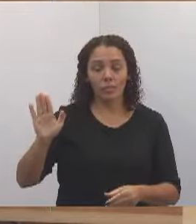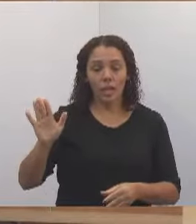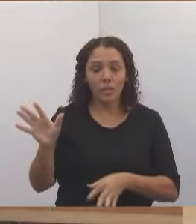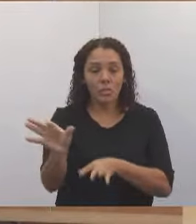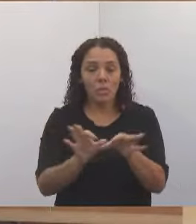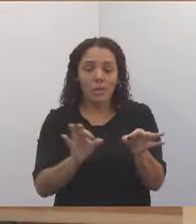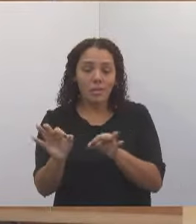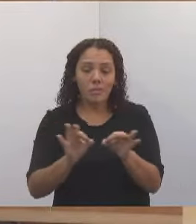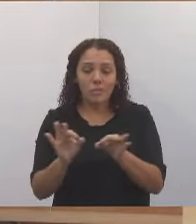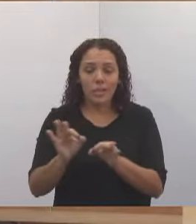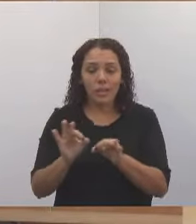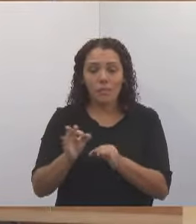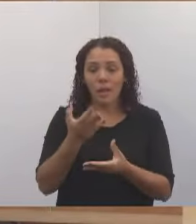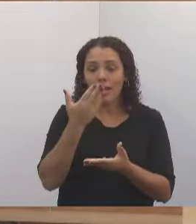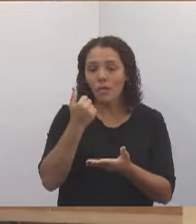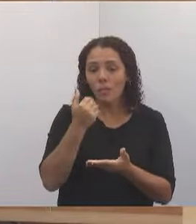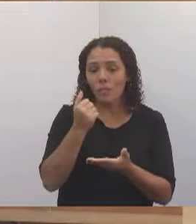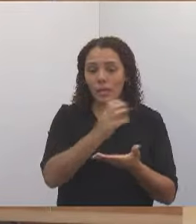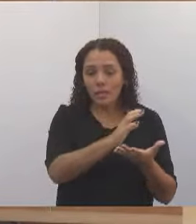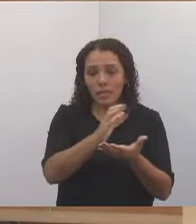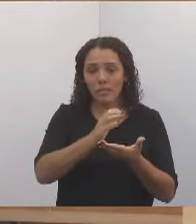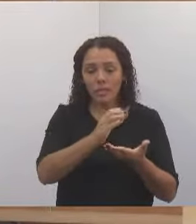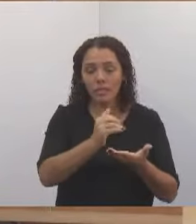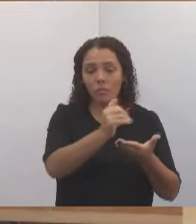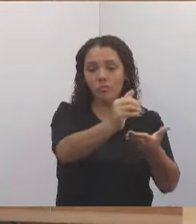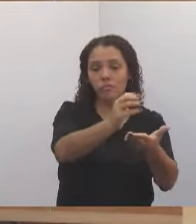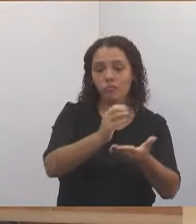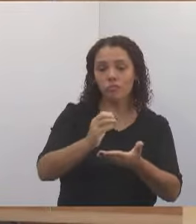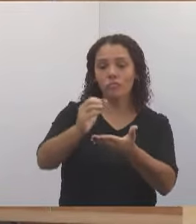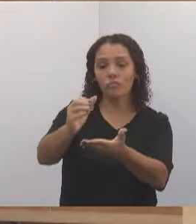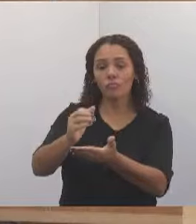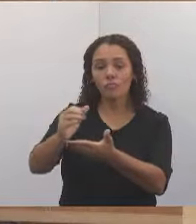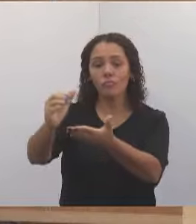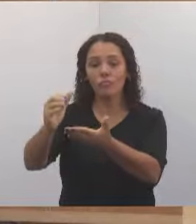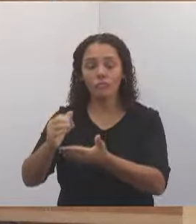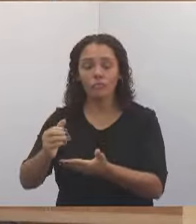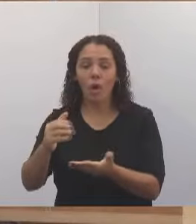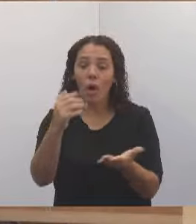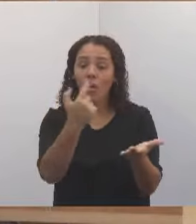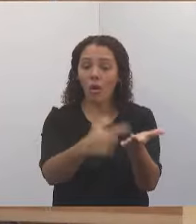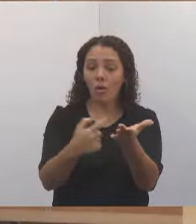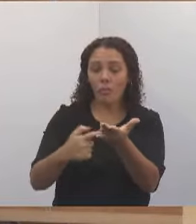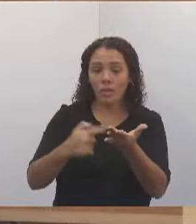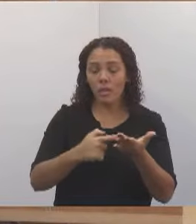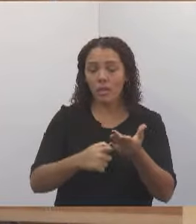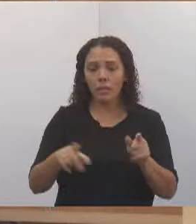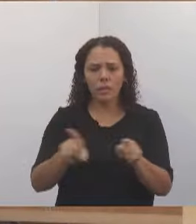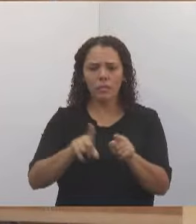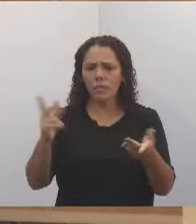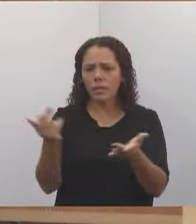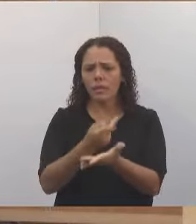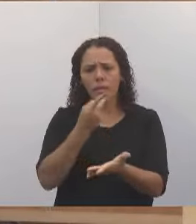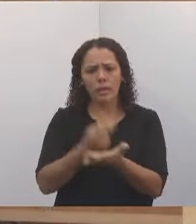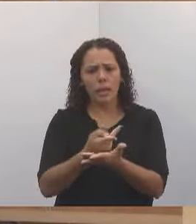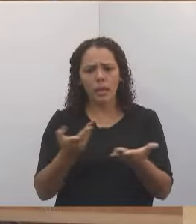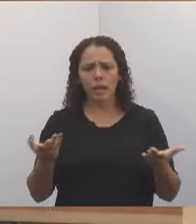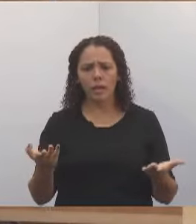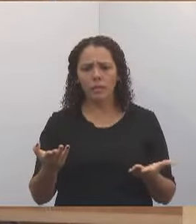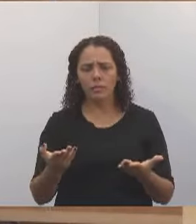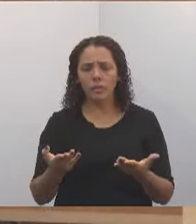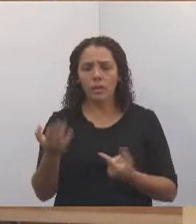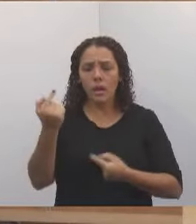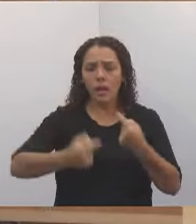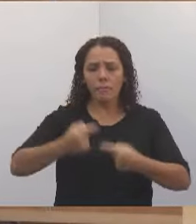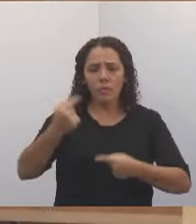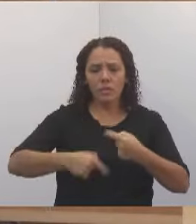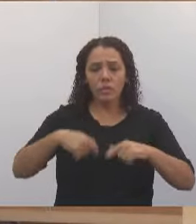de conchavo com algumas pessoas também é imoral, porque na realidade eu acho que a política ela tem que ser com o seu trabalho, ela